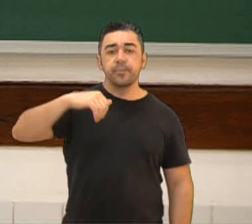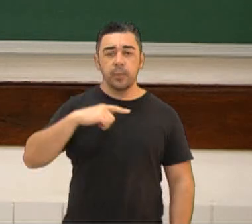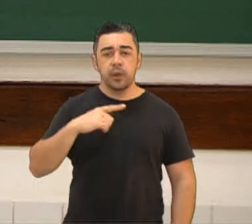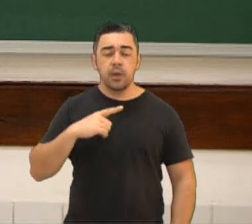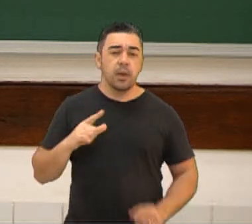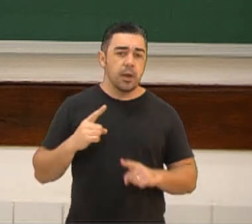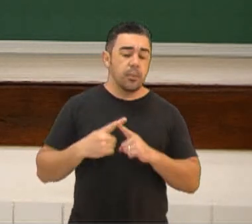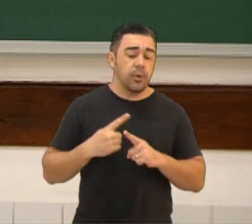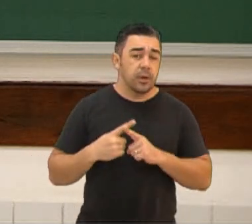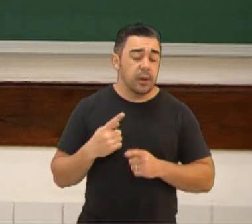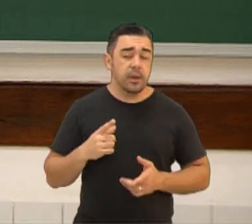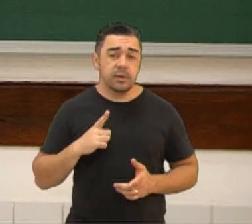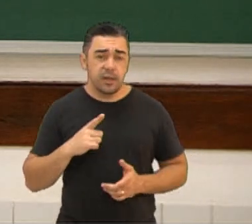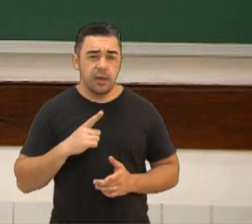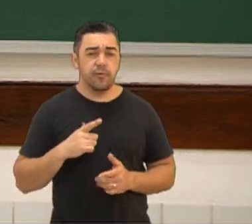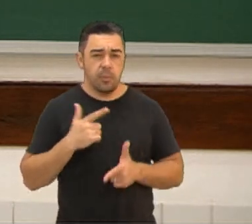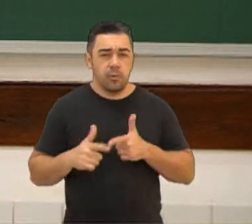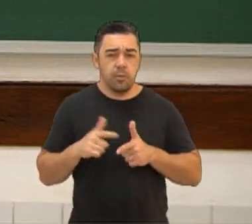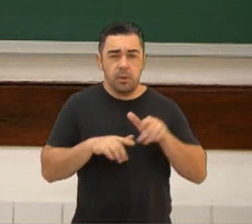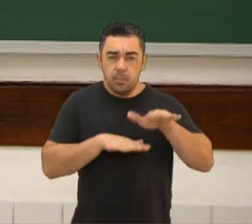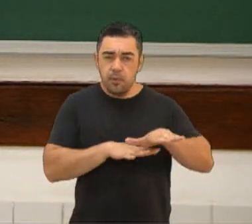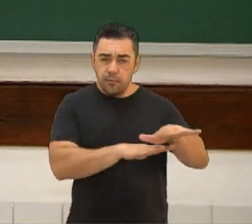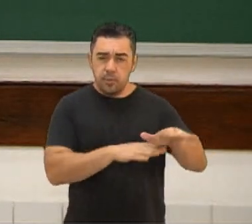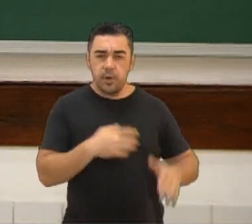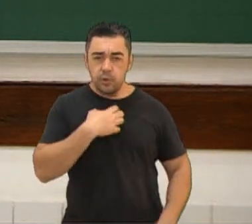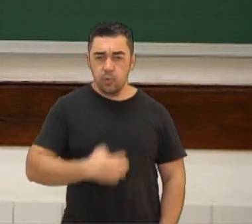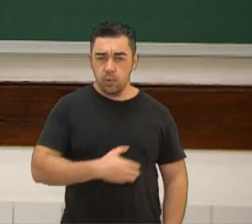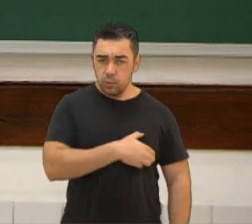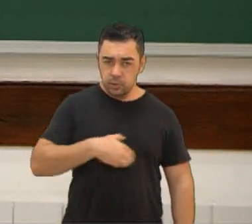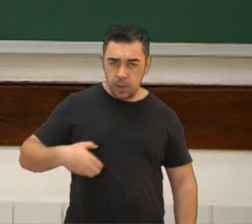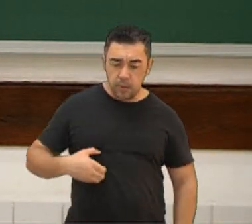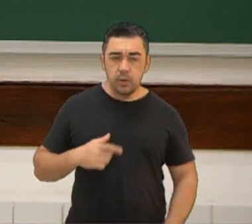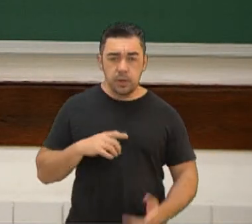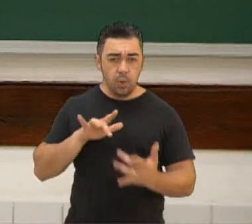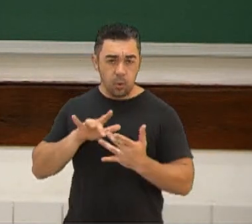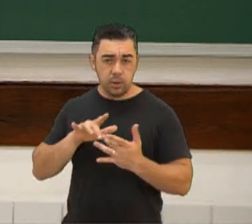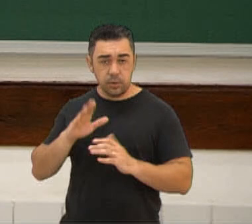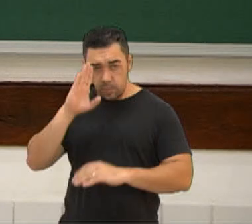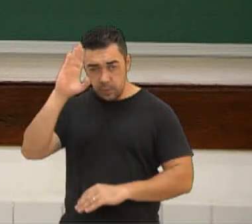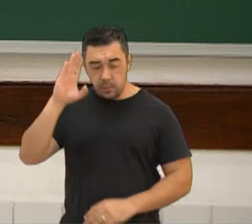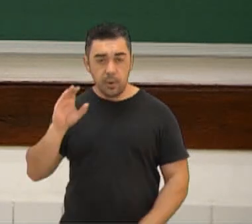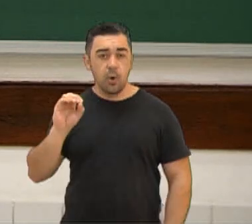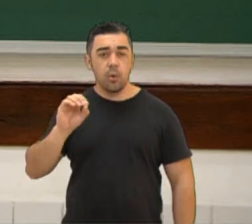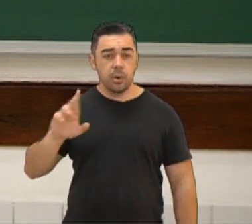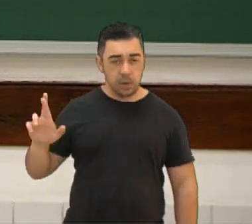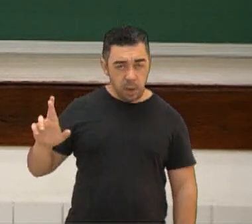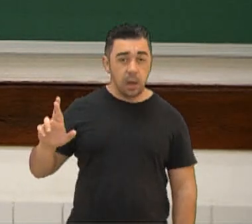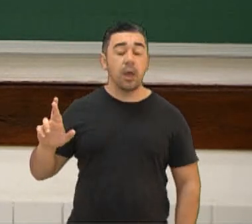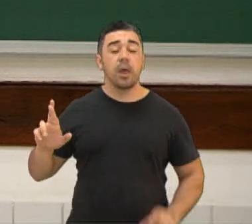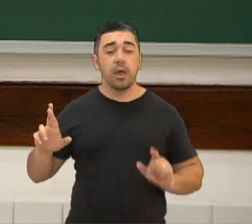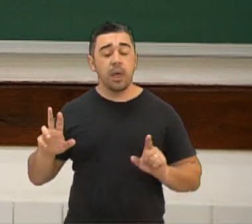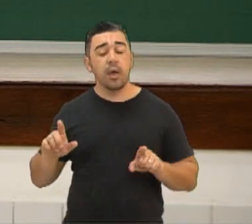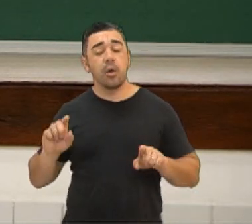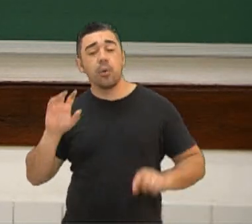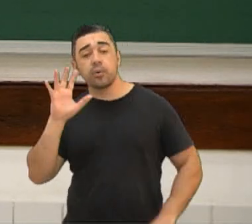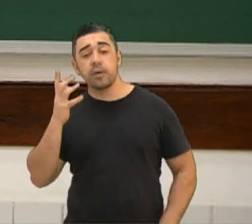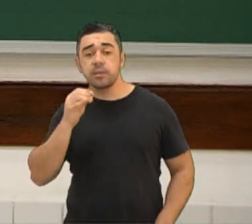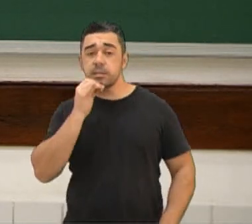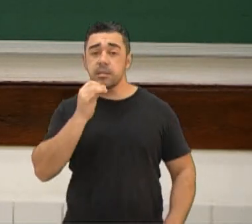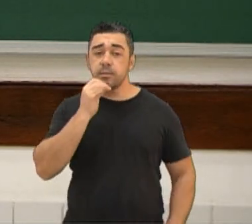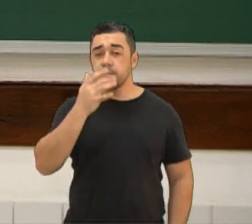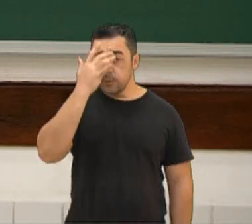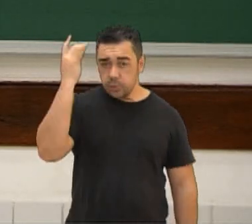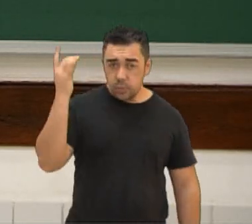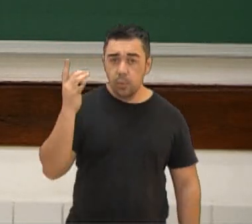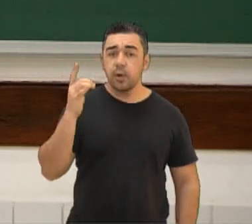cruzadas, que vai durar séculos e vai ter um contato maior ali com o Oriente, vai fazer com que as pessoas tenham